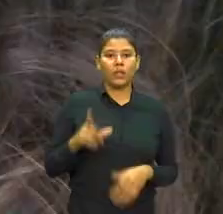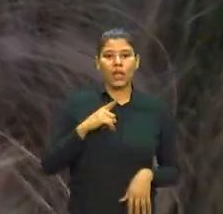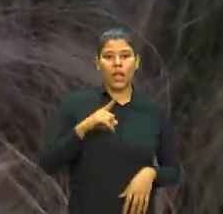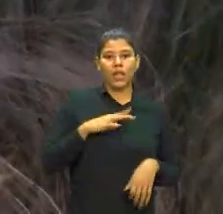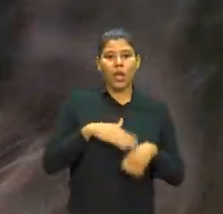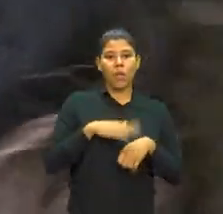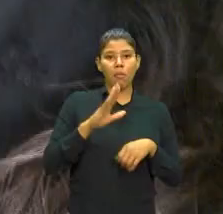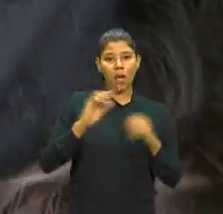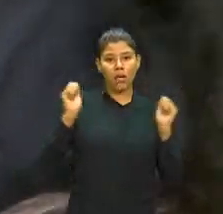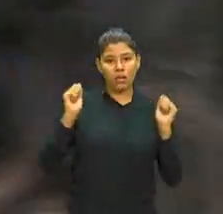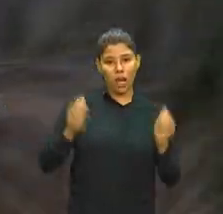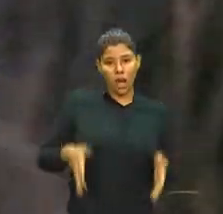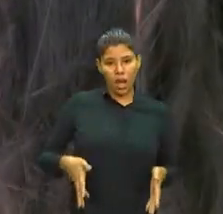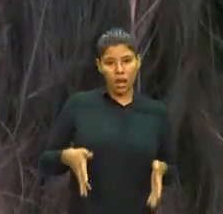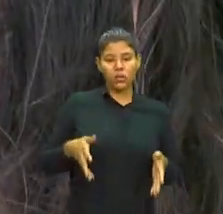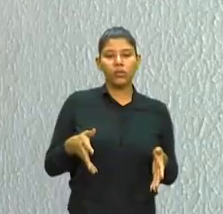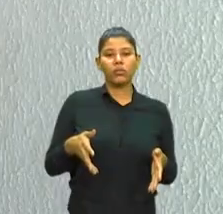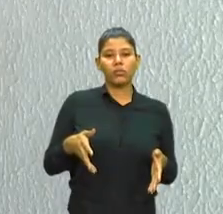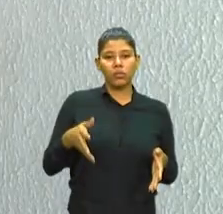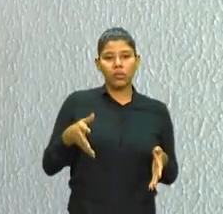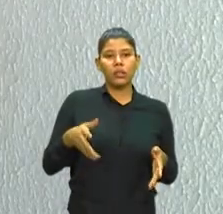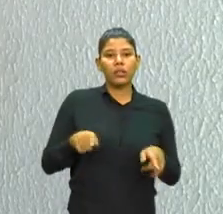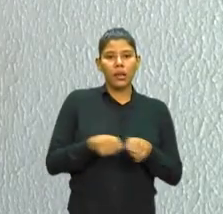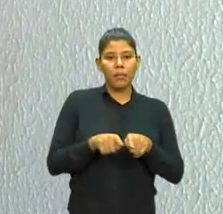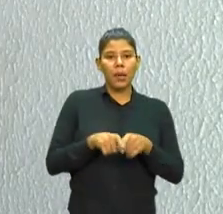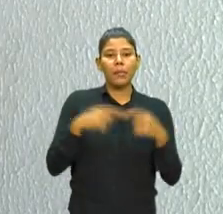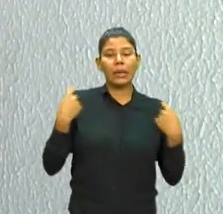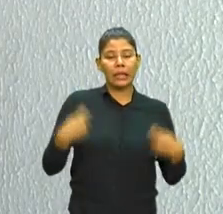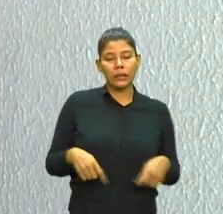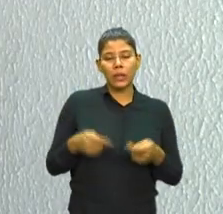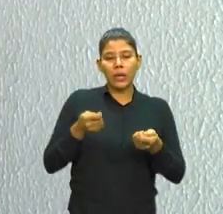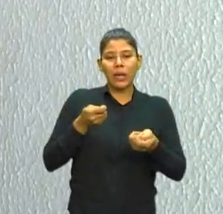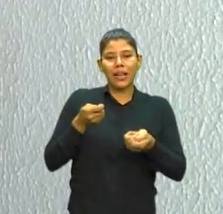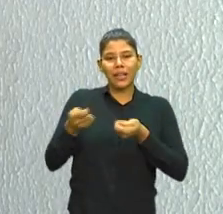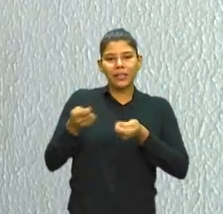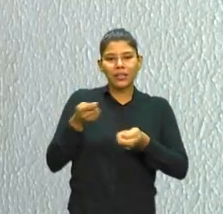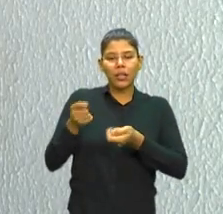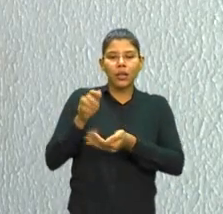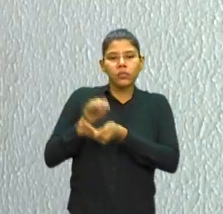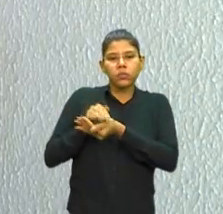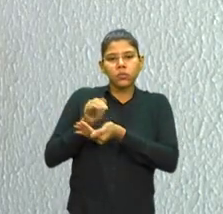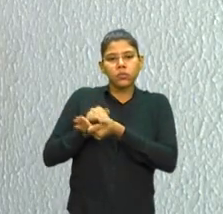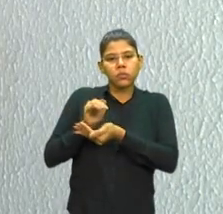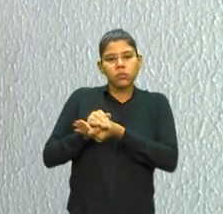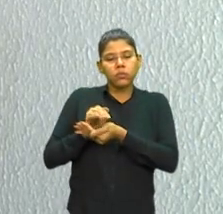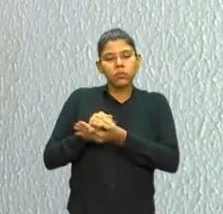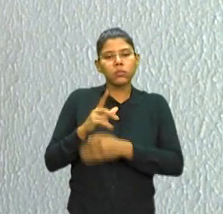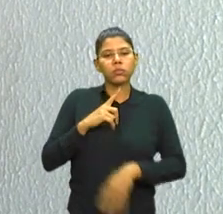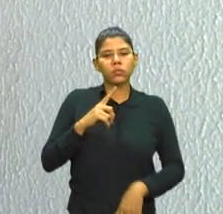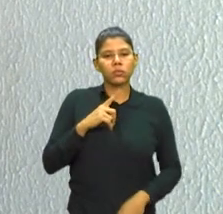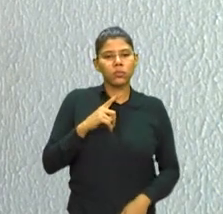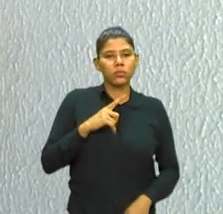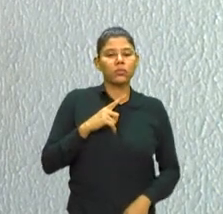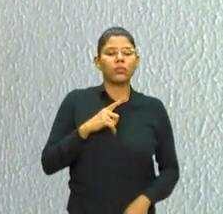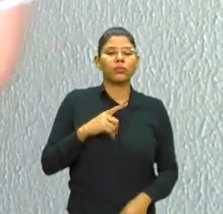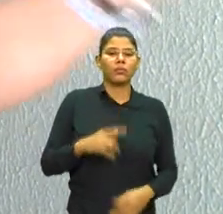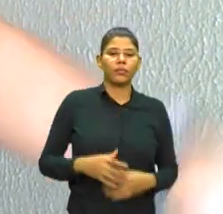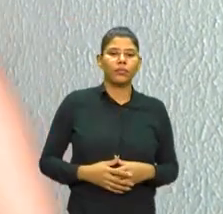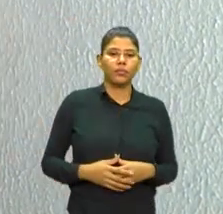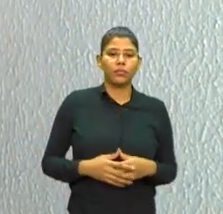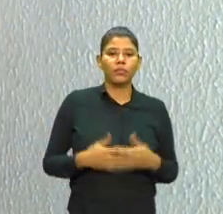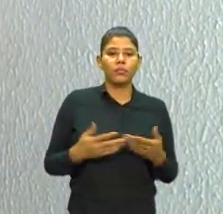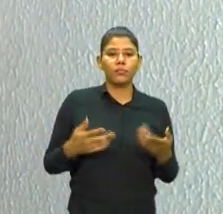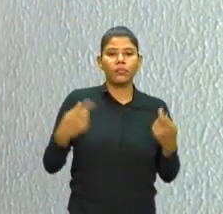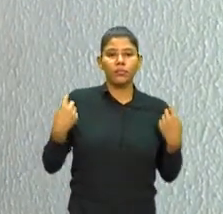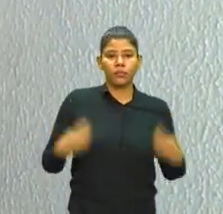necessidade de economizar também aumentou foram durante esses gastos que a gente teve essa dificuldade financeira mesmo maior e a necessidade de